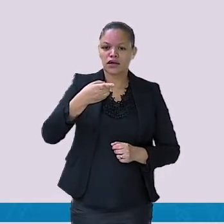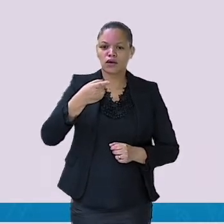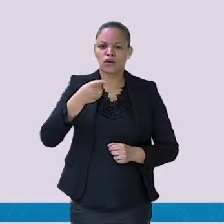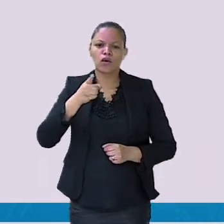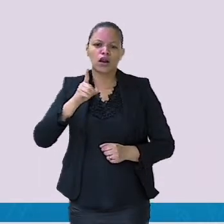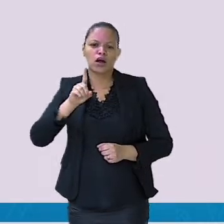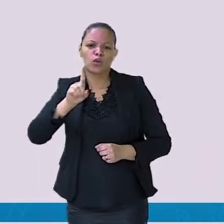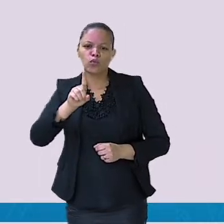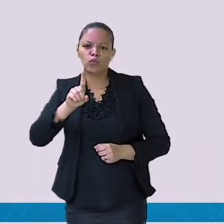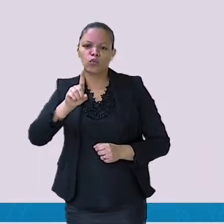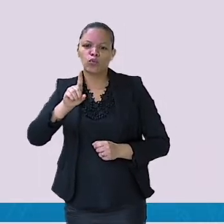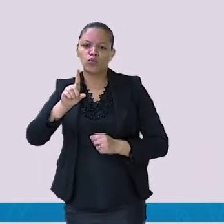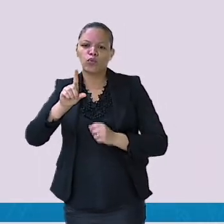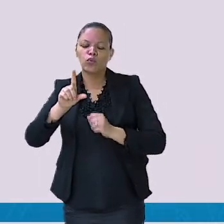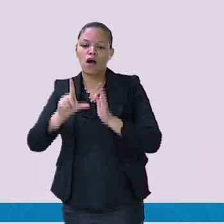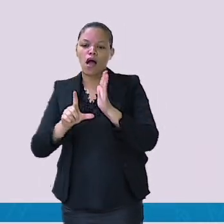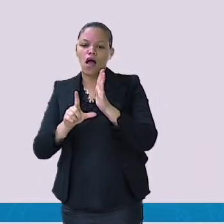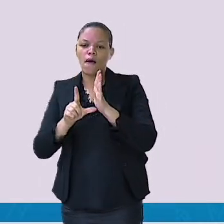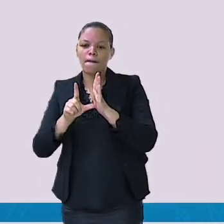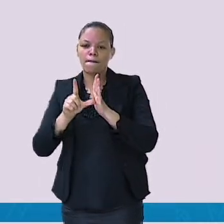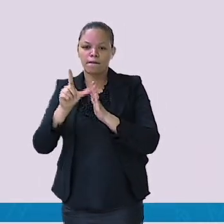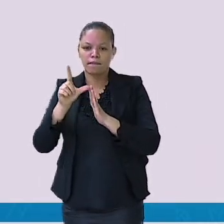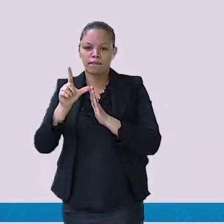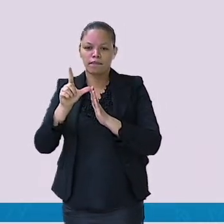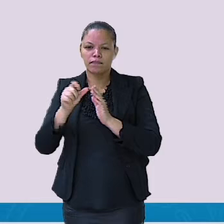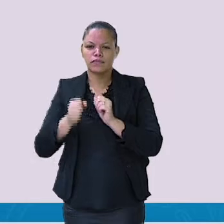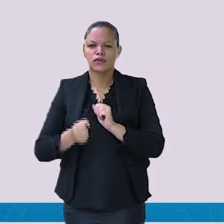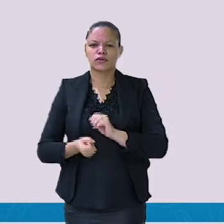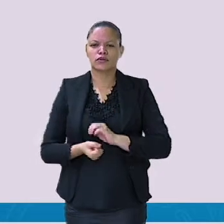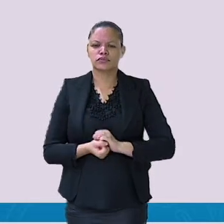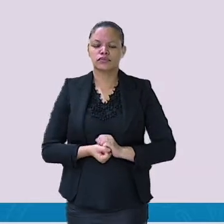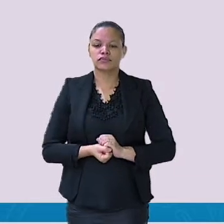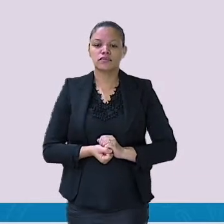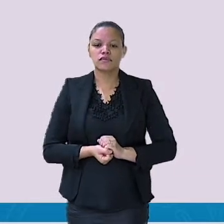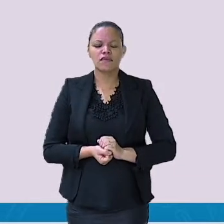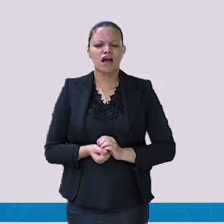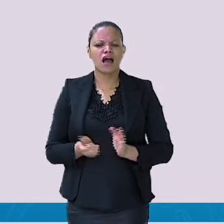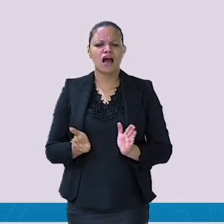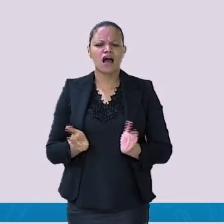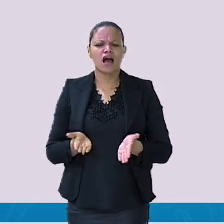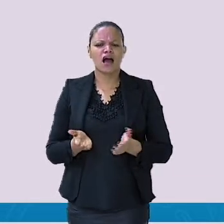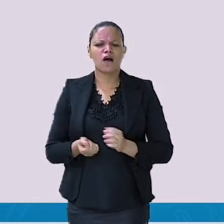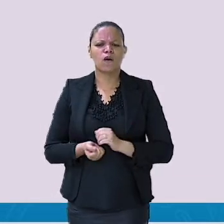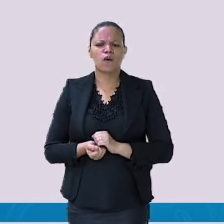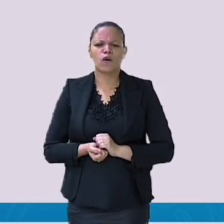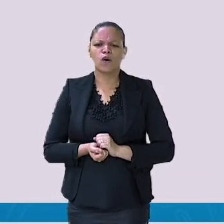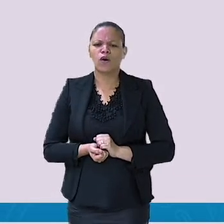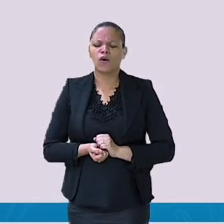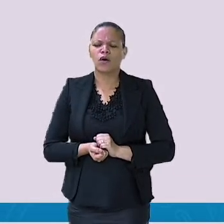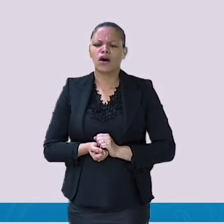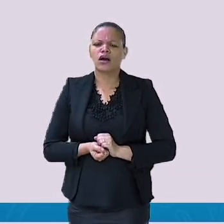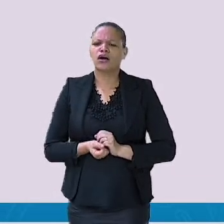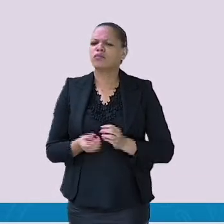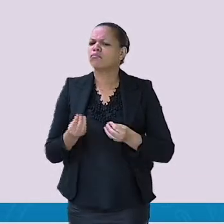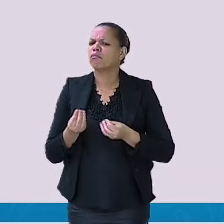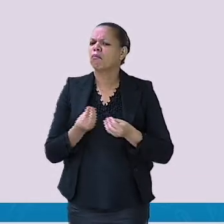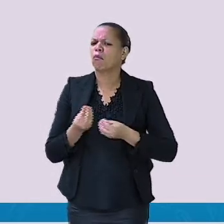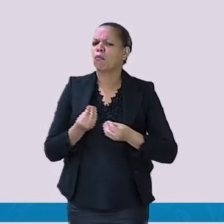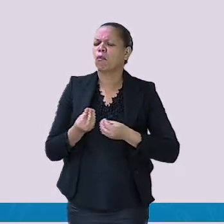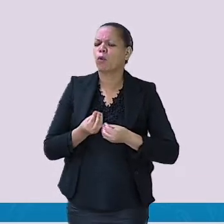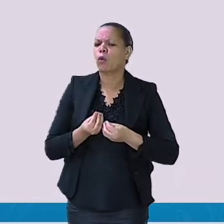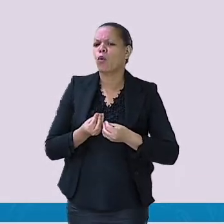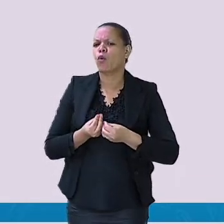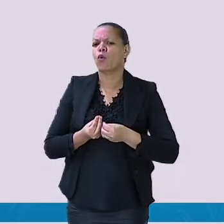10 tem quantos zeros? 1, não é mesmo? Por isso aqui também nós andamos, olha, uma